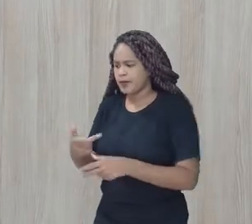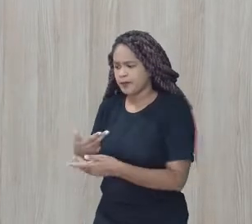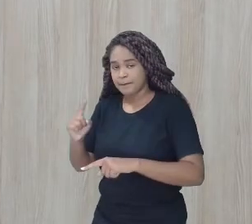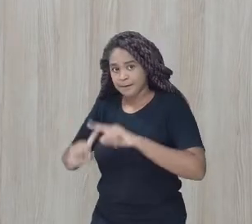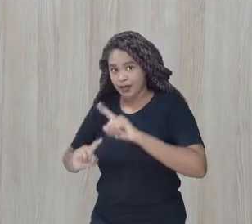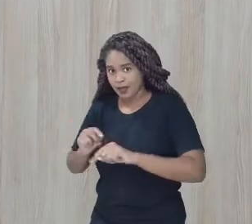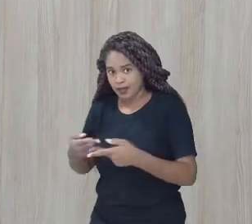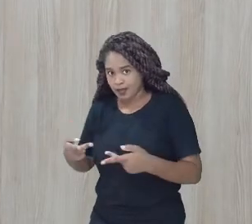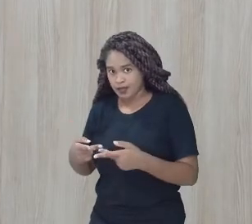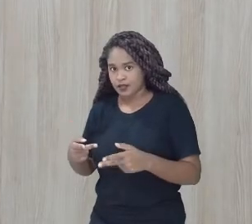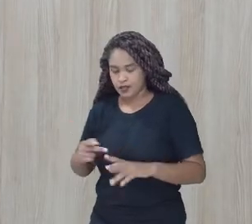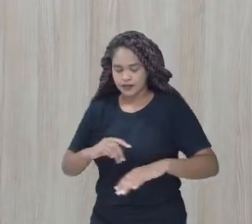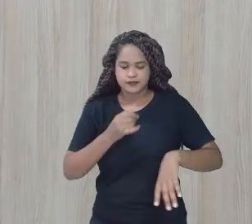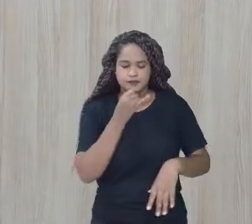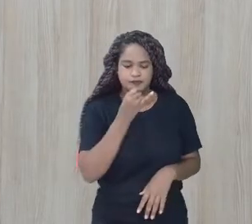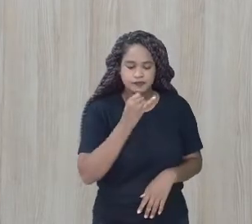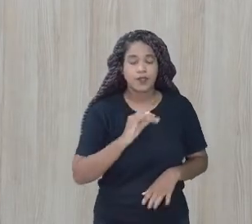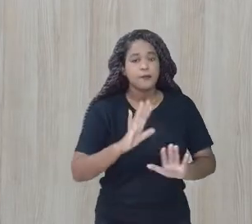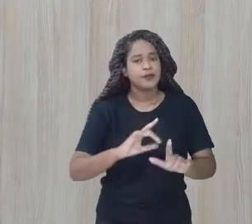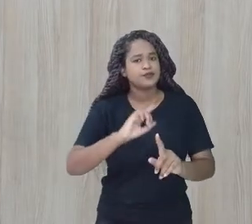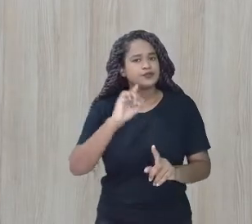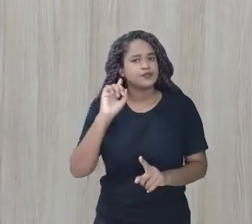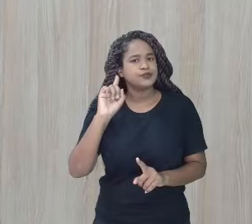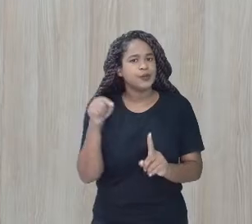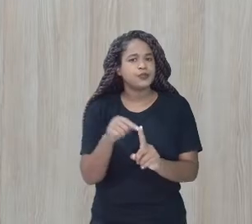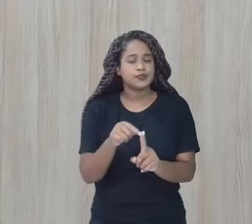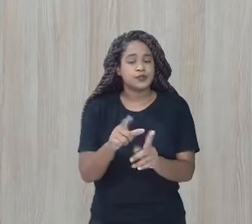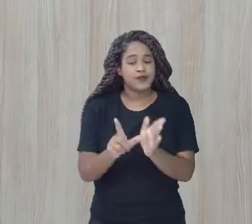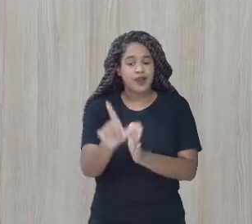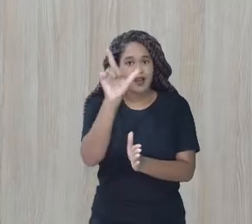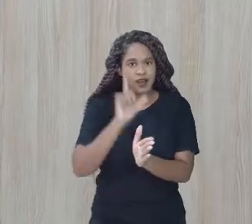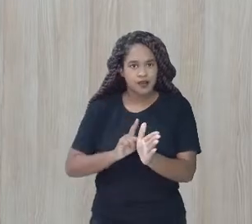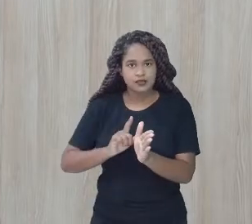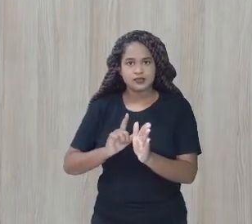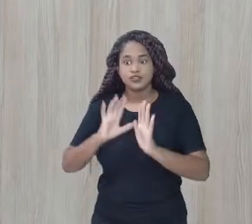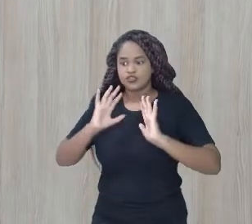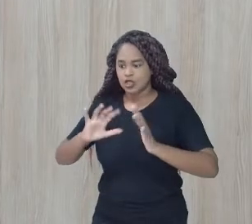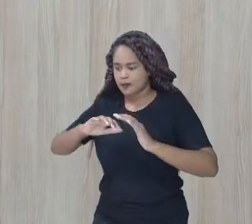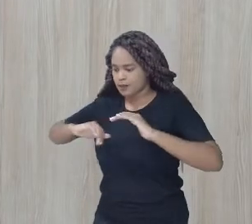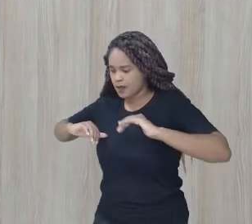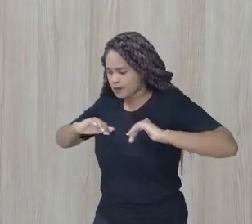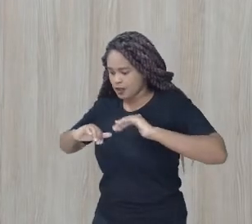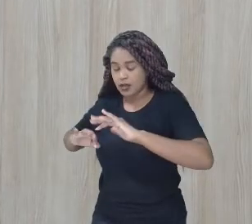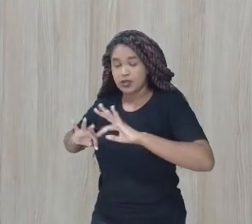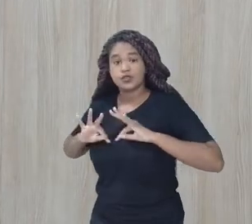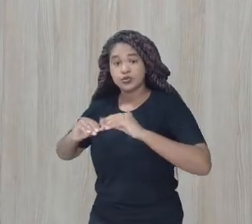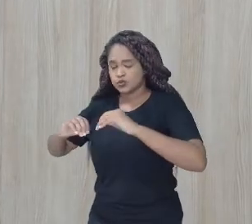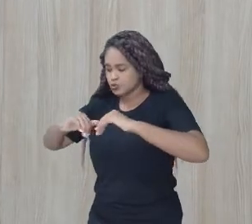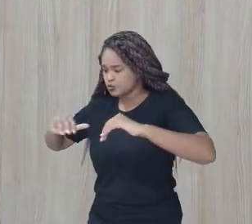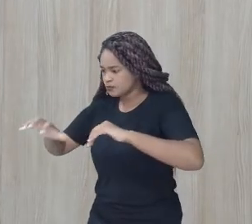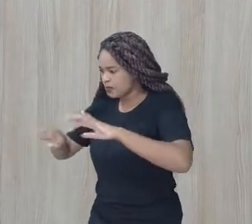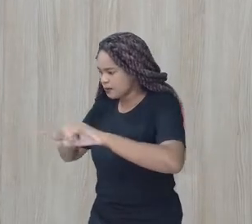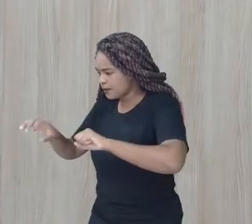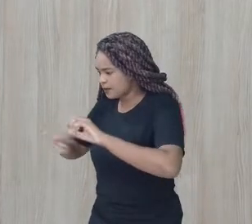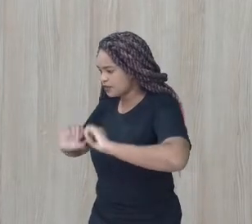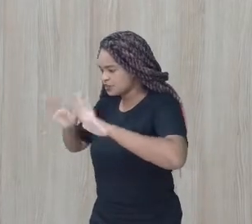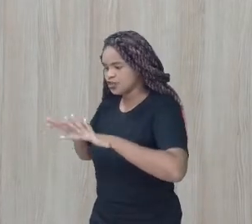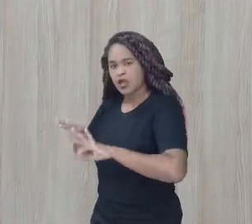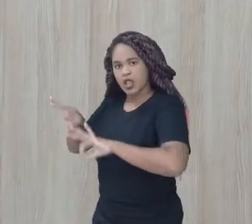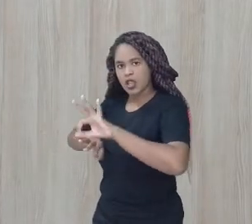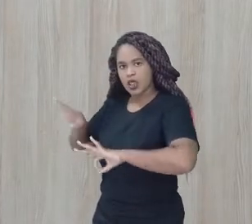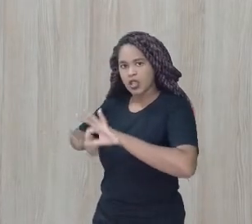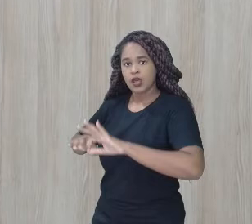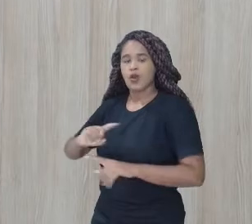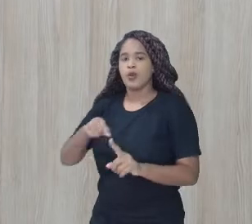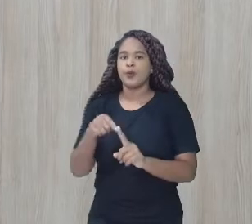cozinhando. Mas a ideia inicial é que você separe tudo, né? Que nem programa de TV que deixa tudo separadinho e já vá tendo a